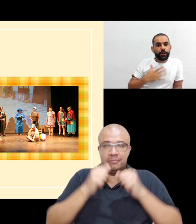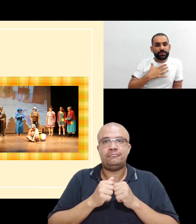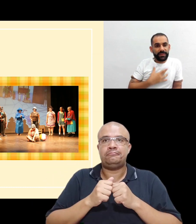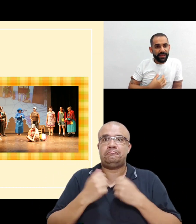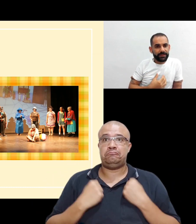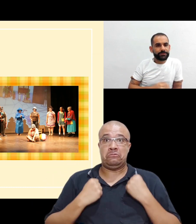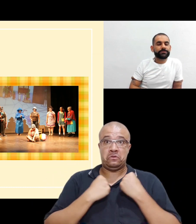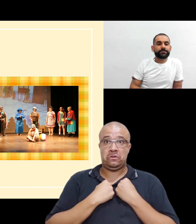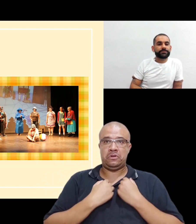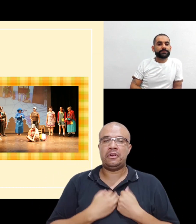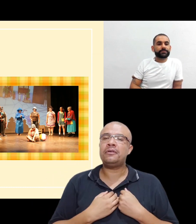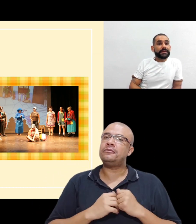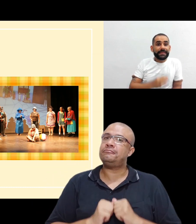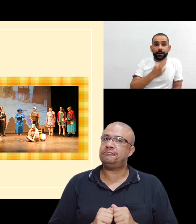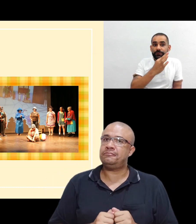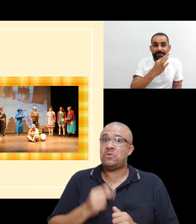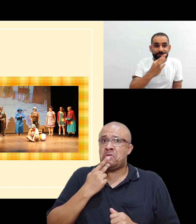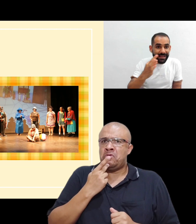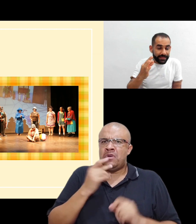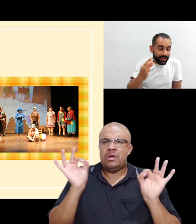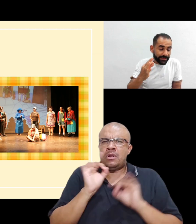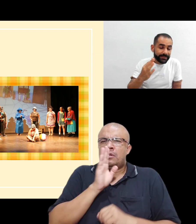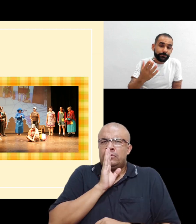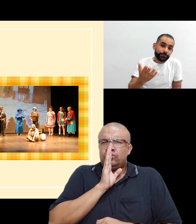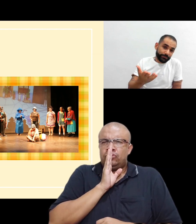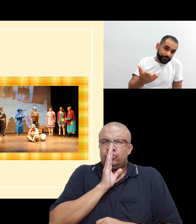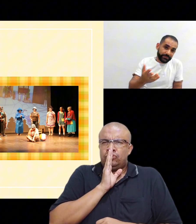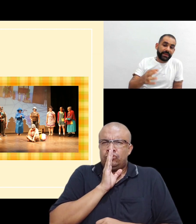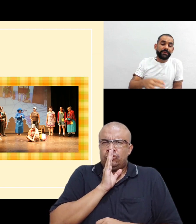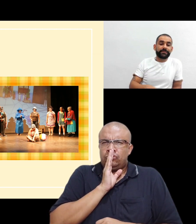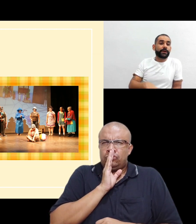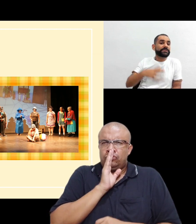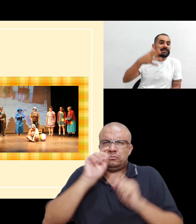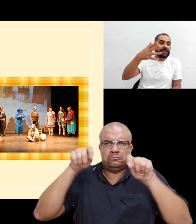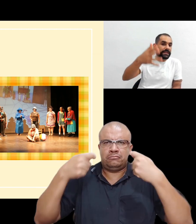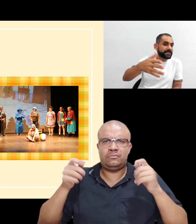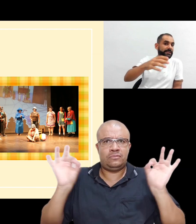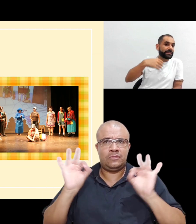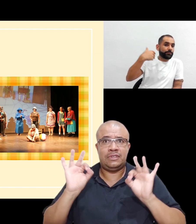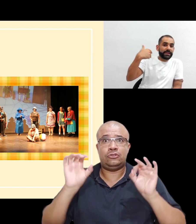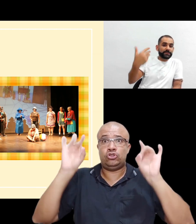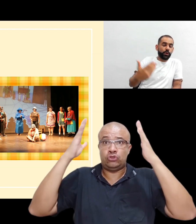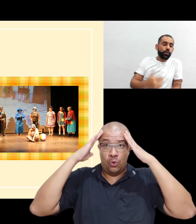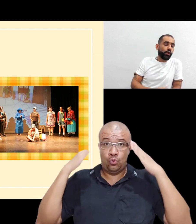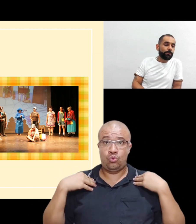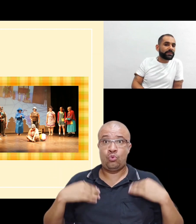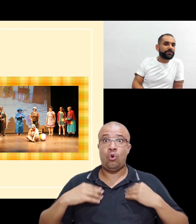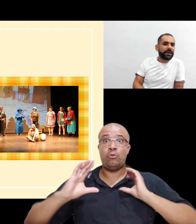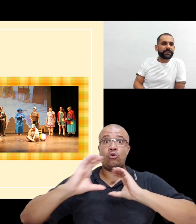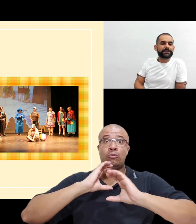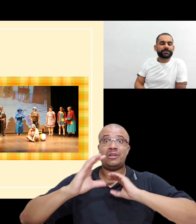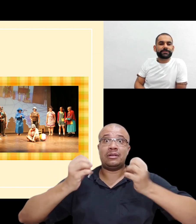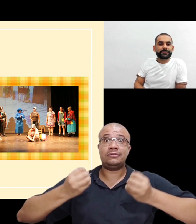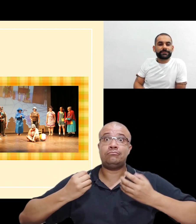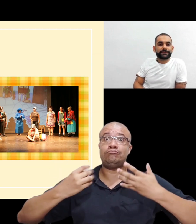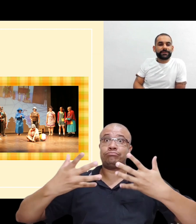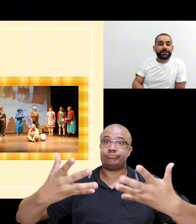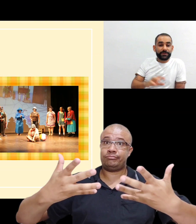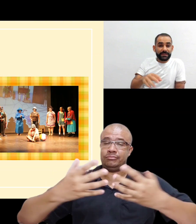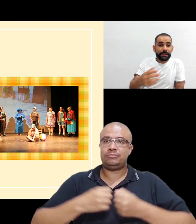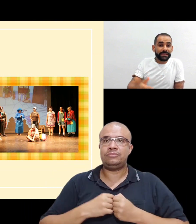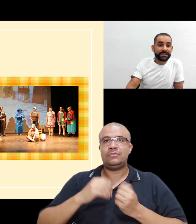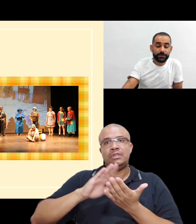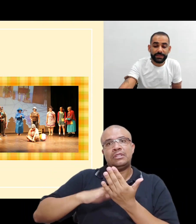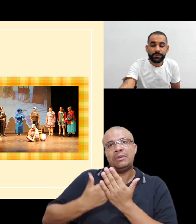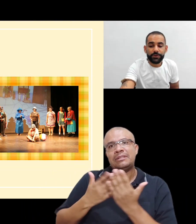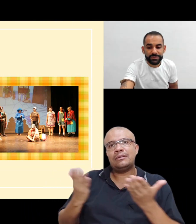cartola, terno, não se fala nada, né? Não sinaliza nada, porque é só o corpo que fala. Então,